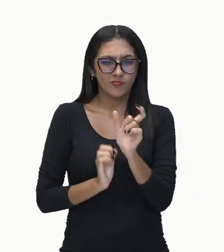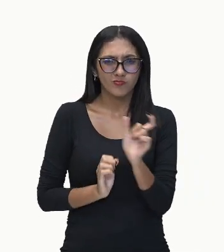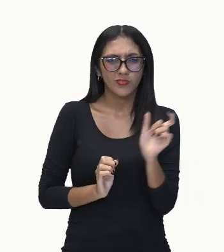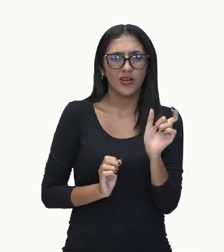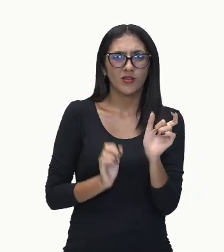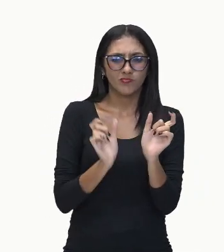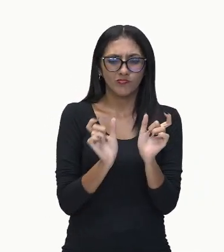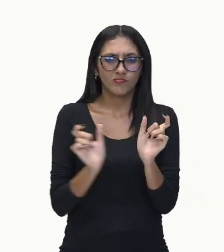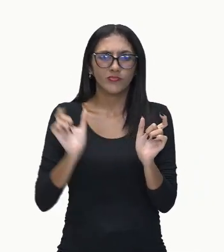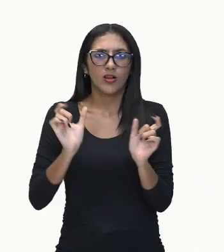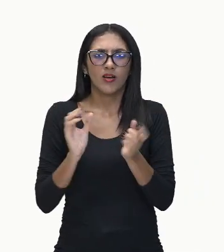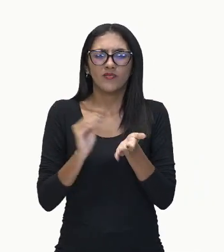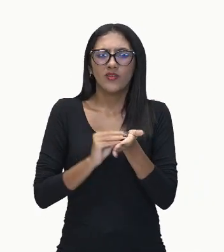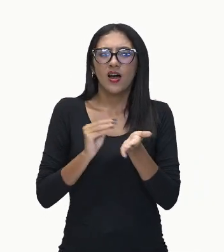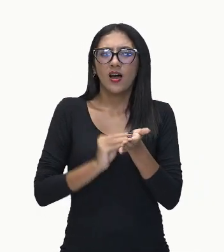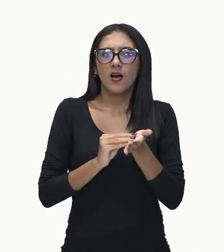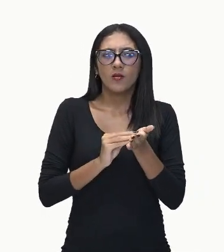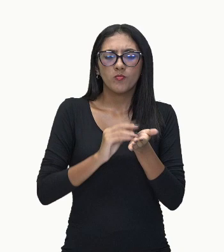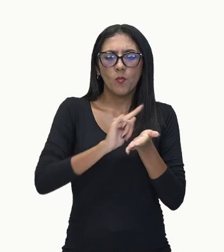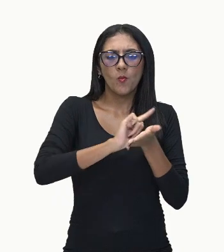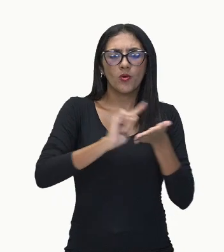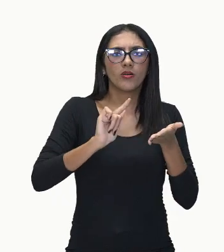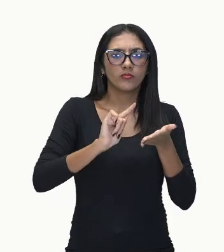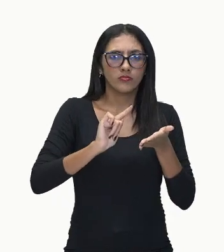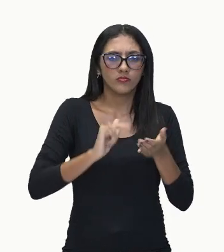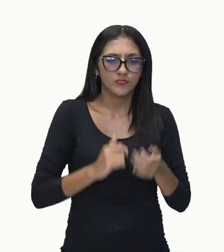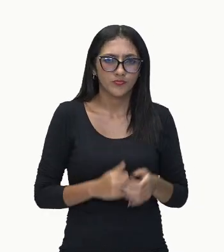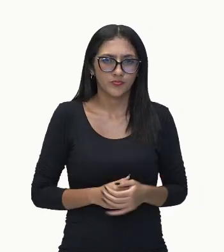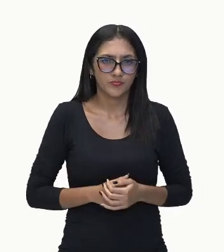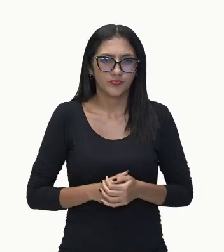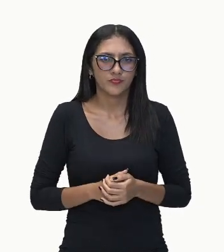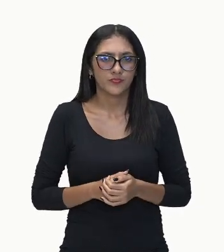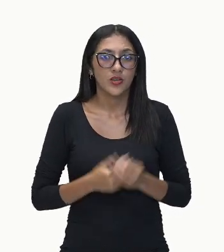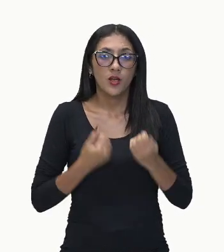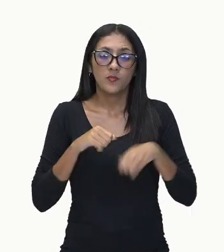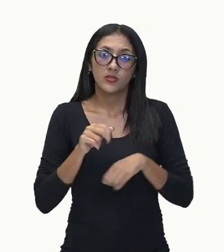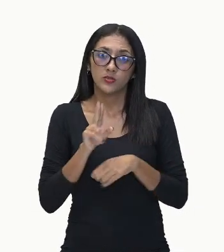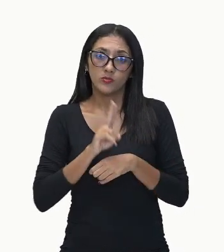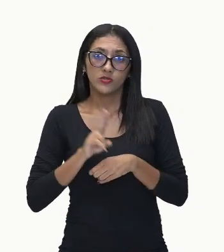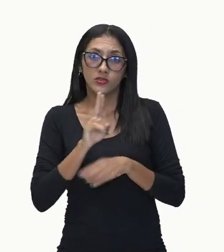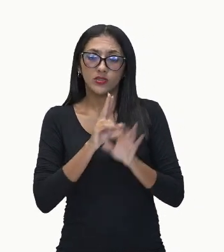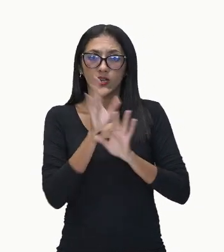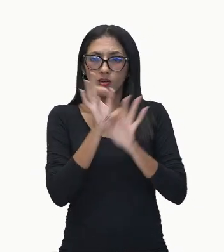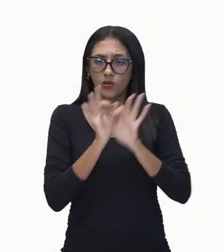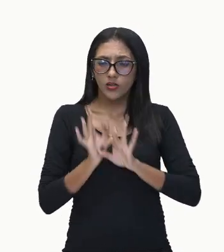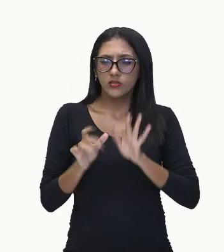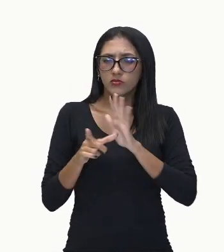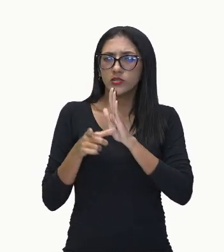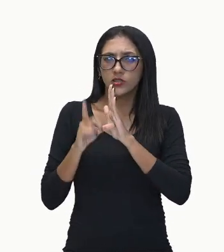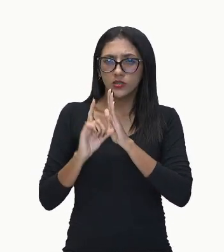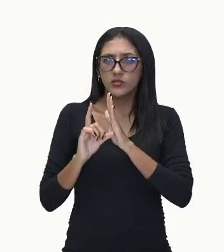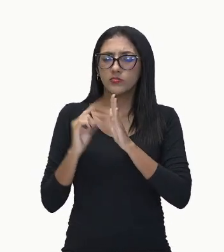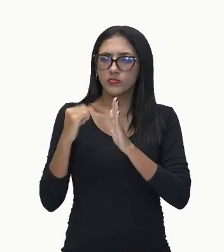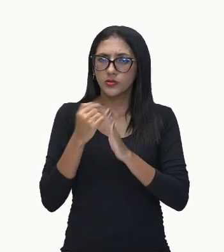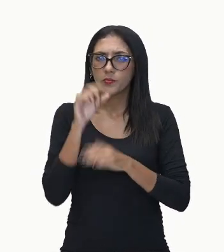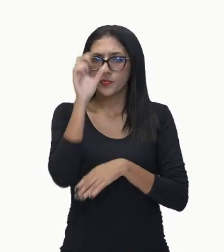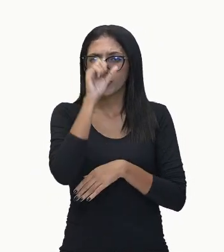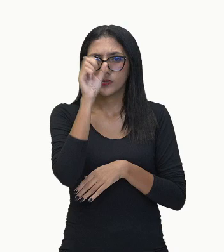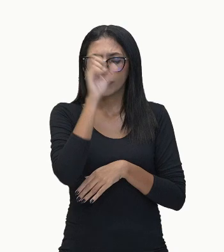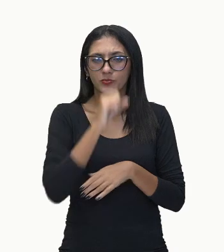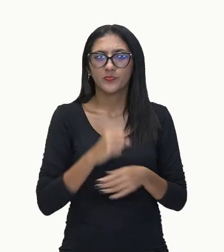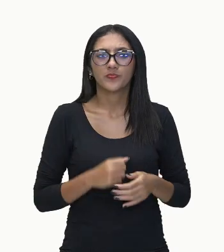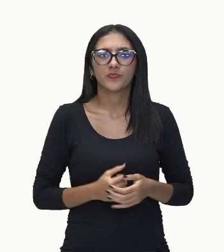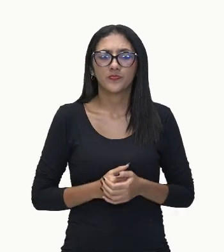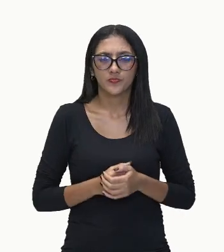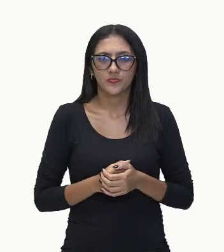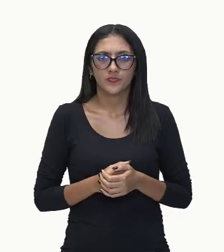aqui desconhecido nós vamos utilizar o método completando o quadrado Tá bom por no lado esquerdo da